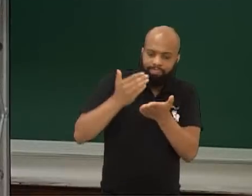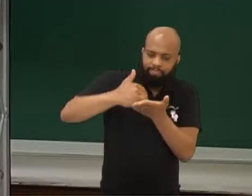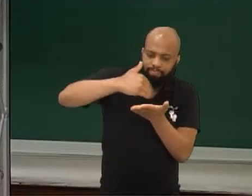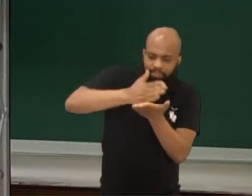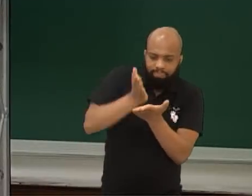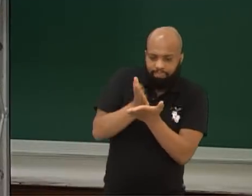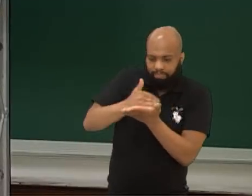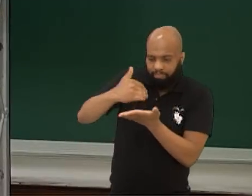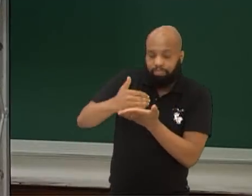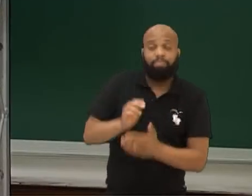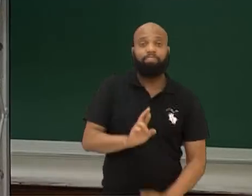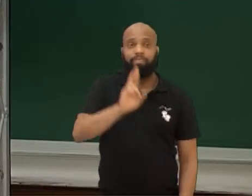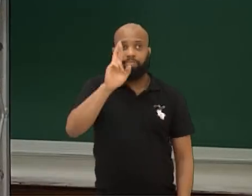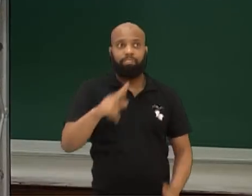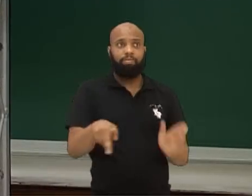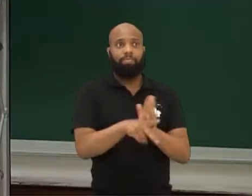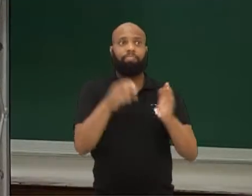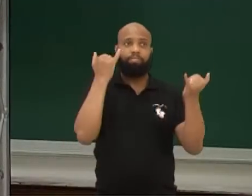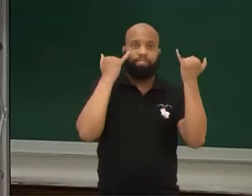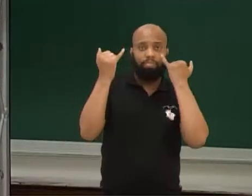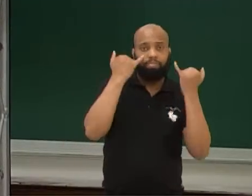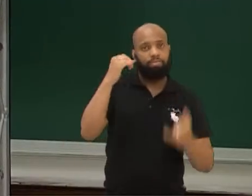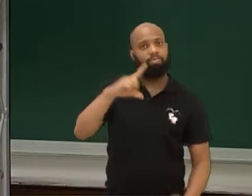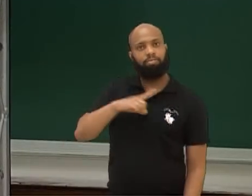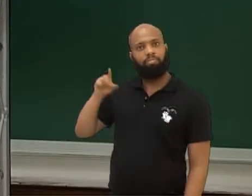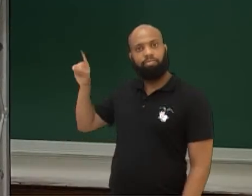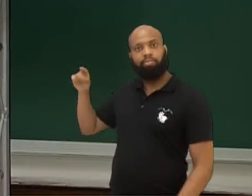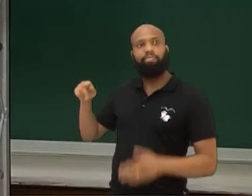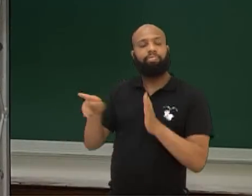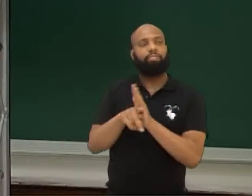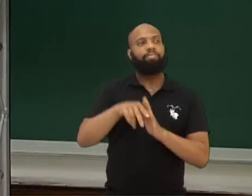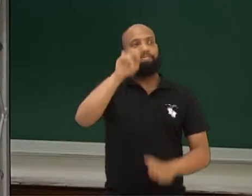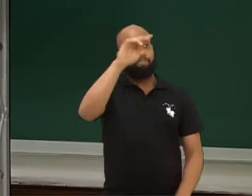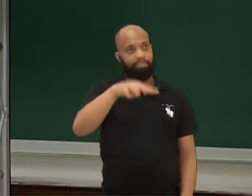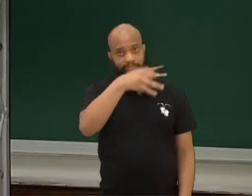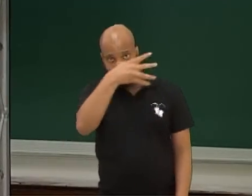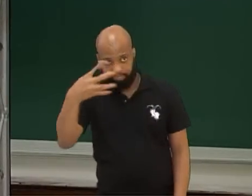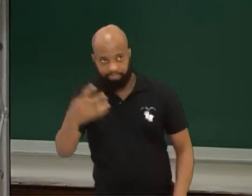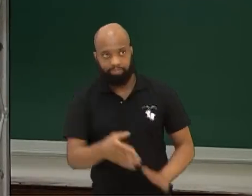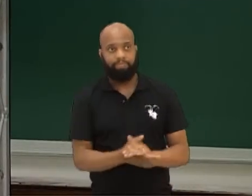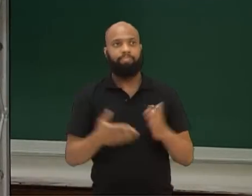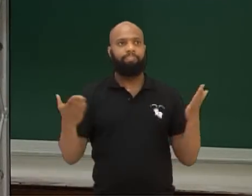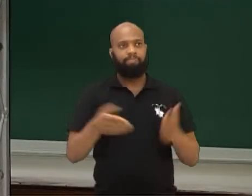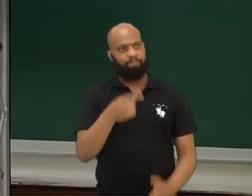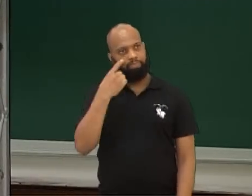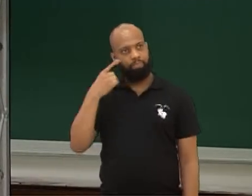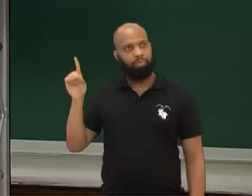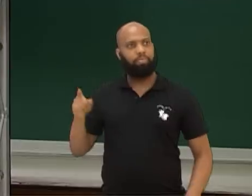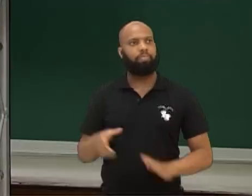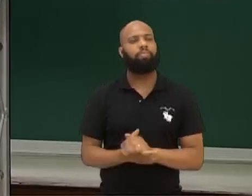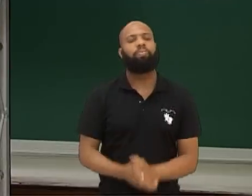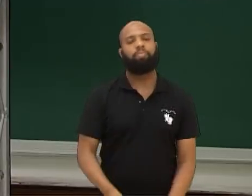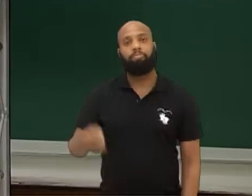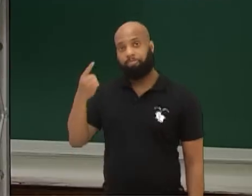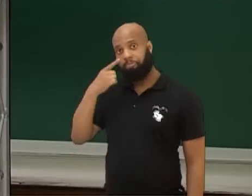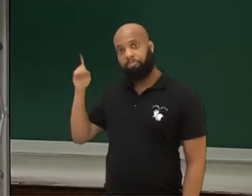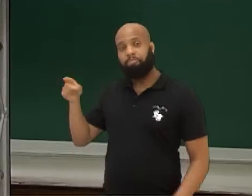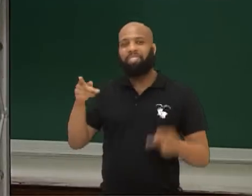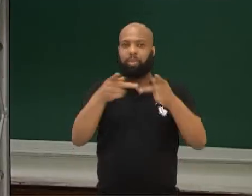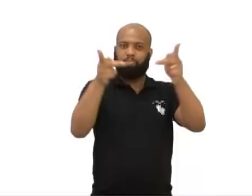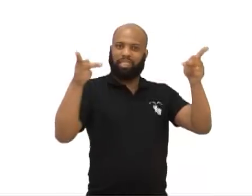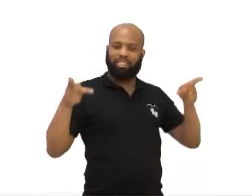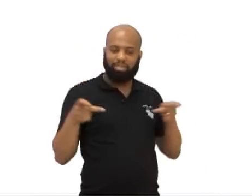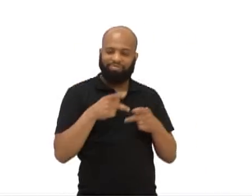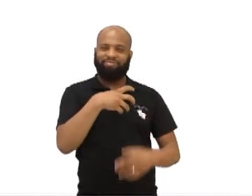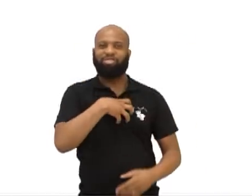fatias representam a informação que consta na tabela, tá? Vamos ver lá? Ó, então, aqui